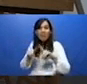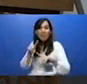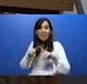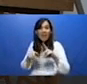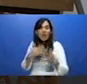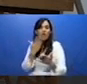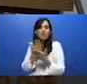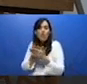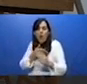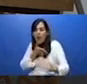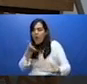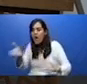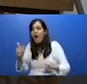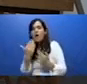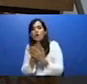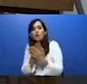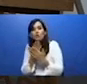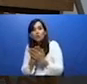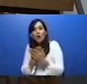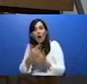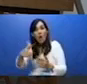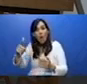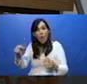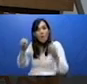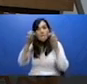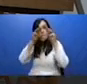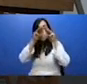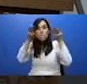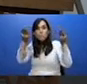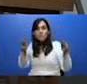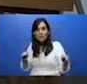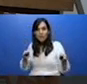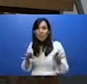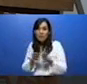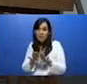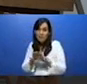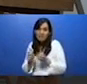para estudar e muitos vão até para museus, tá bom?